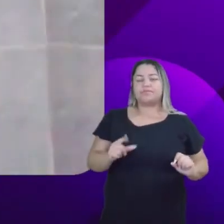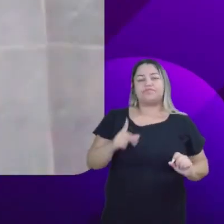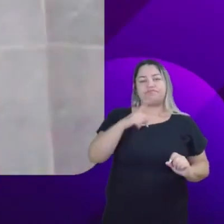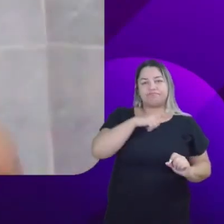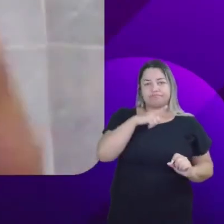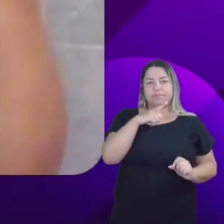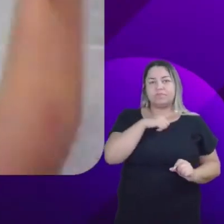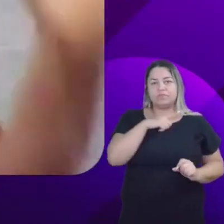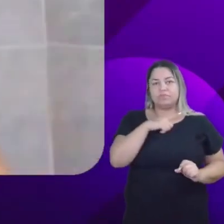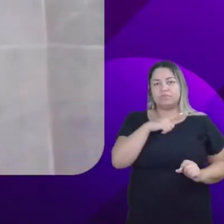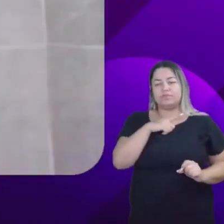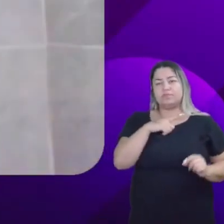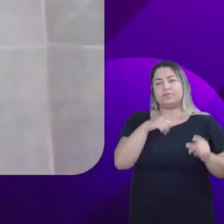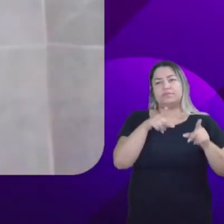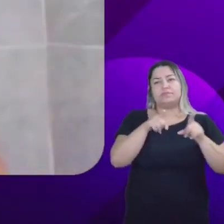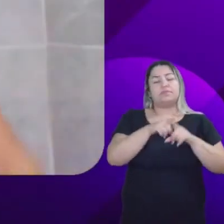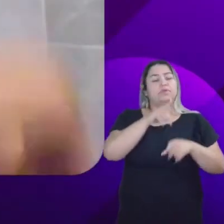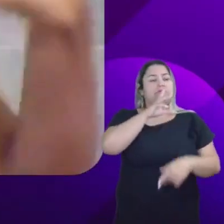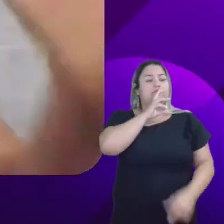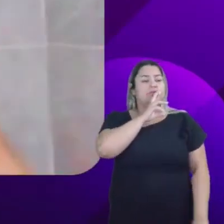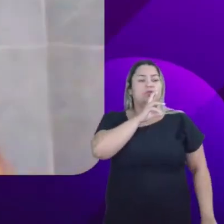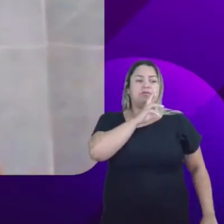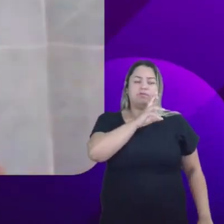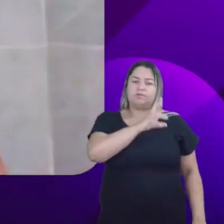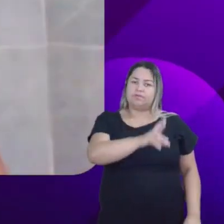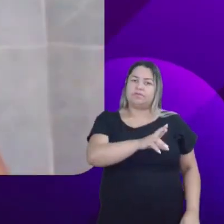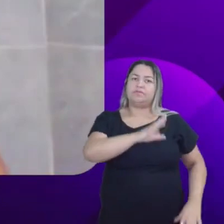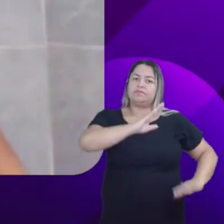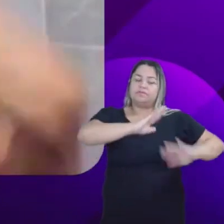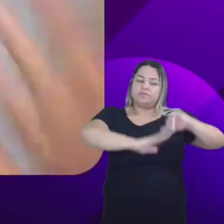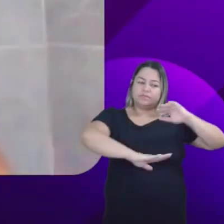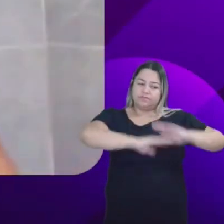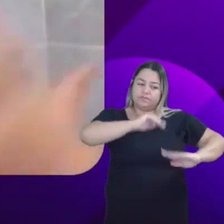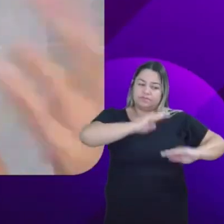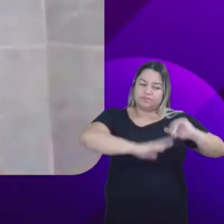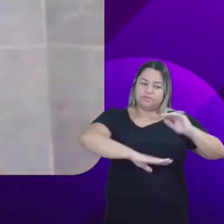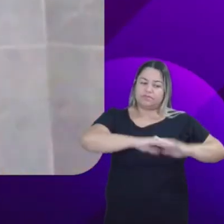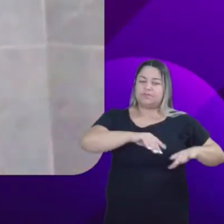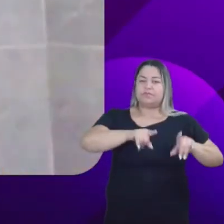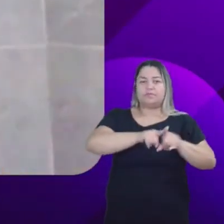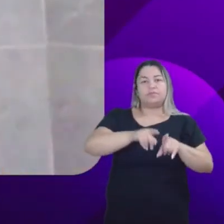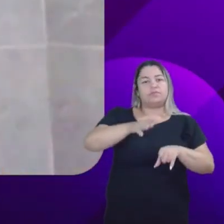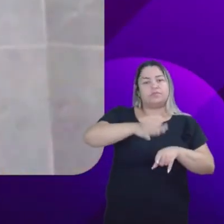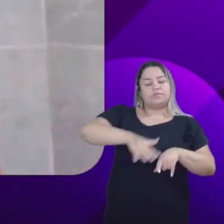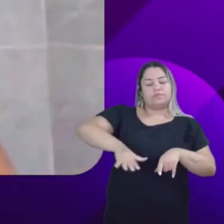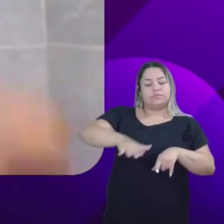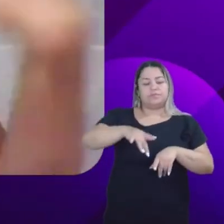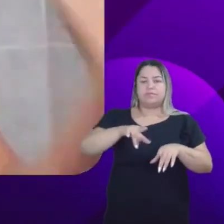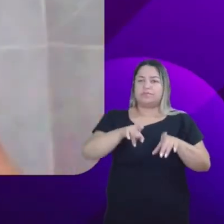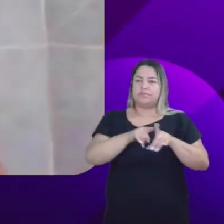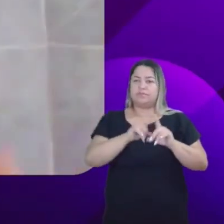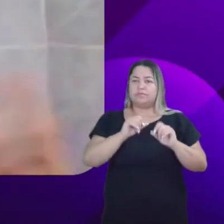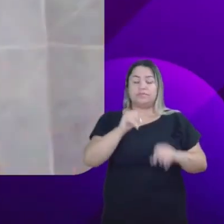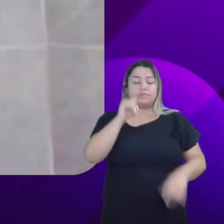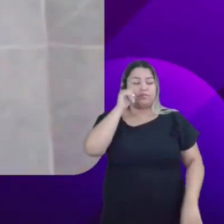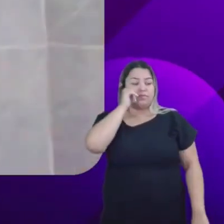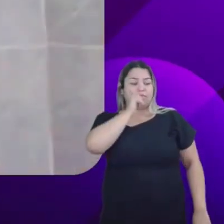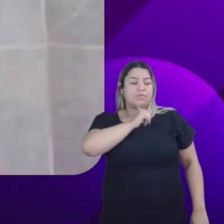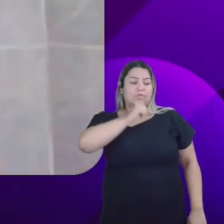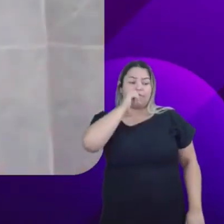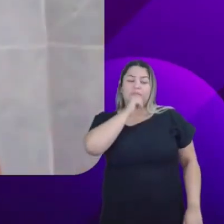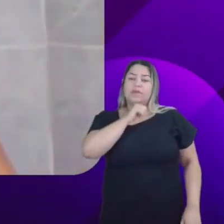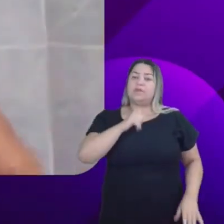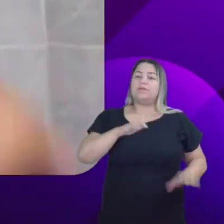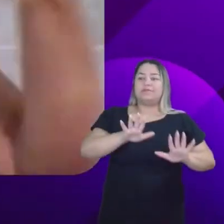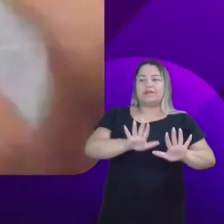rol de políticas que são resultados dessas ações de massa protagonizada pelas mulheres a partir da Marcha